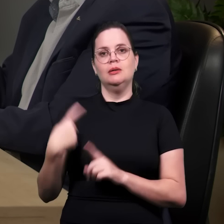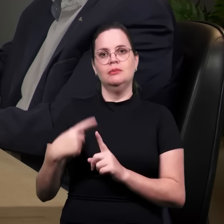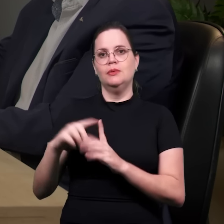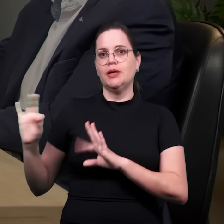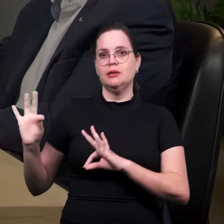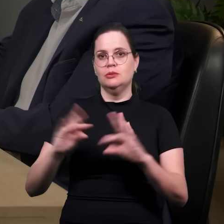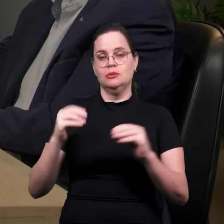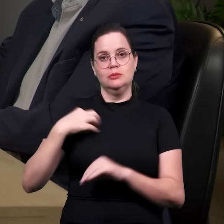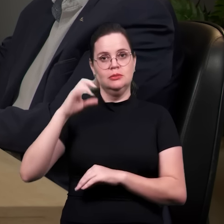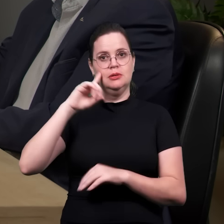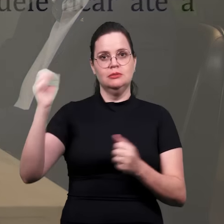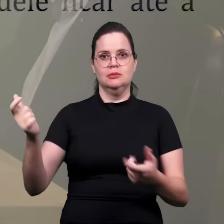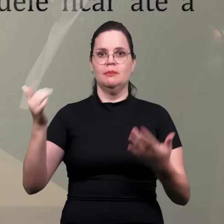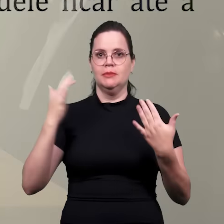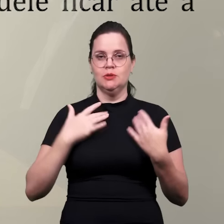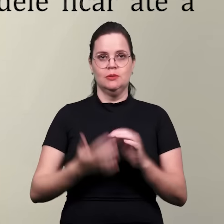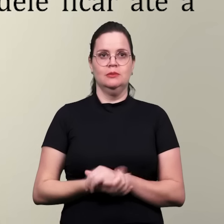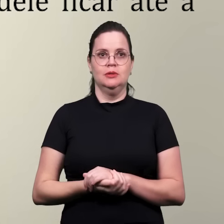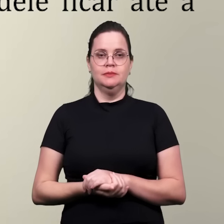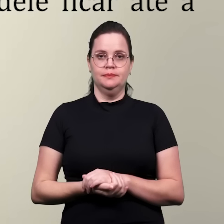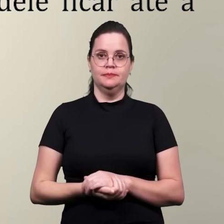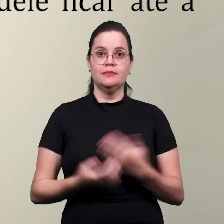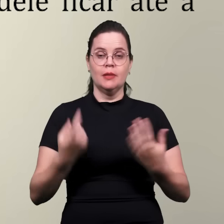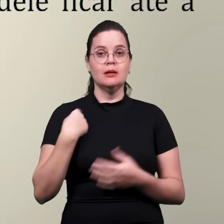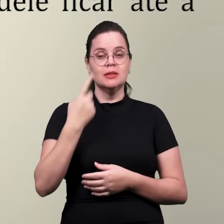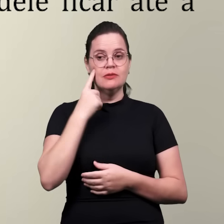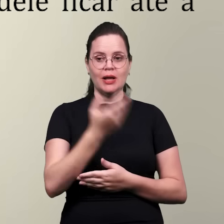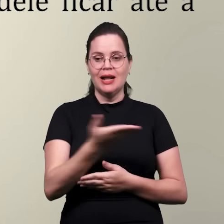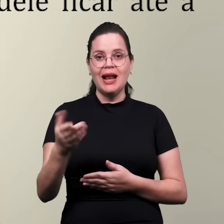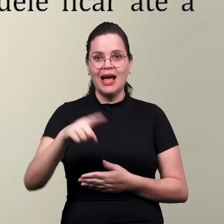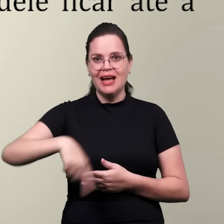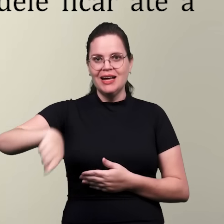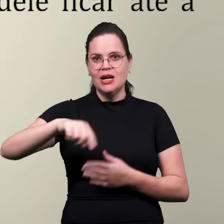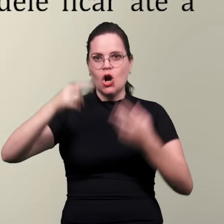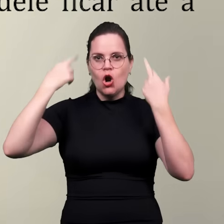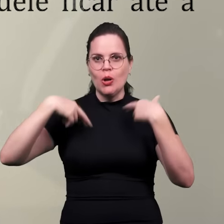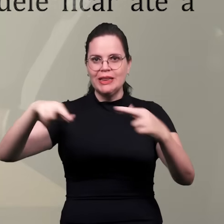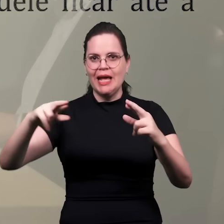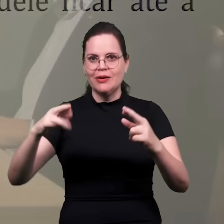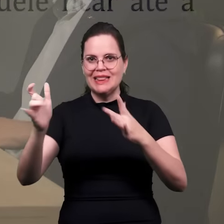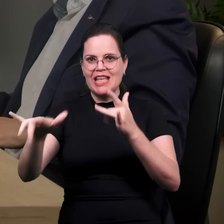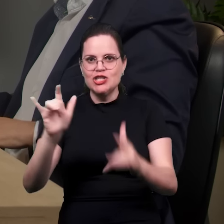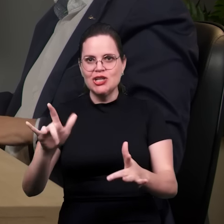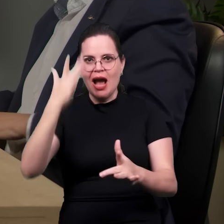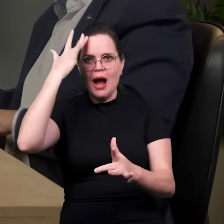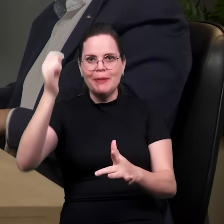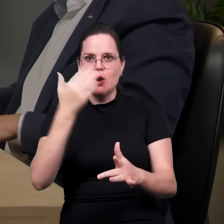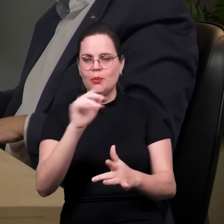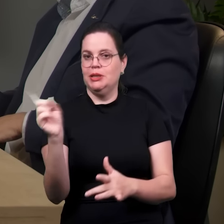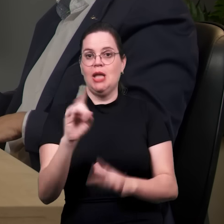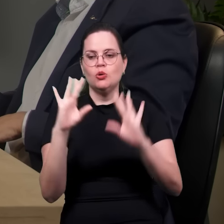né? O texto diz aqui, né? E nada dele deixareis até amanhã, né? Então, assim, nada